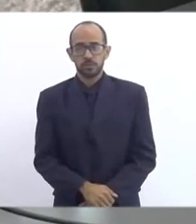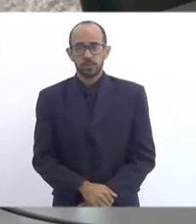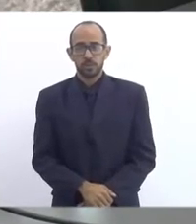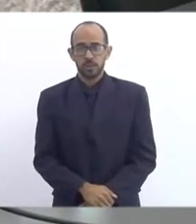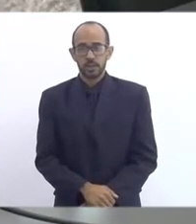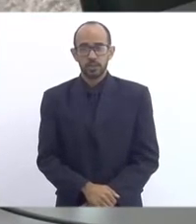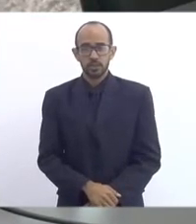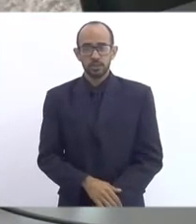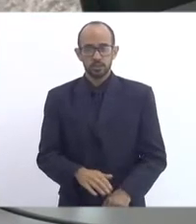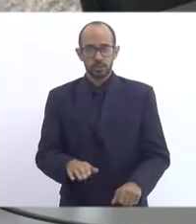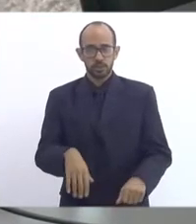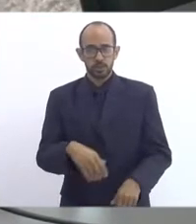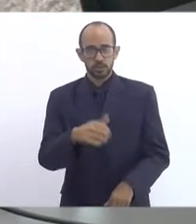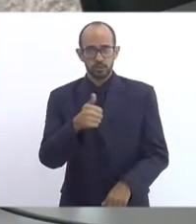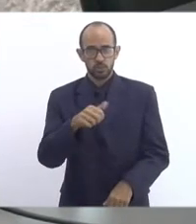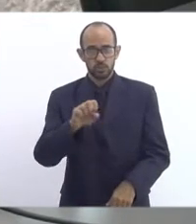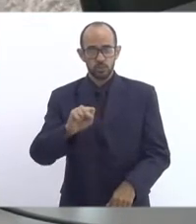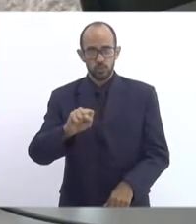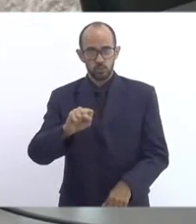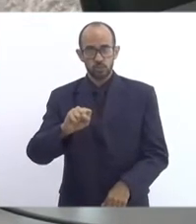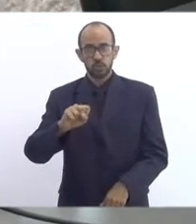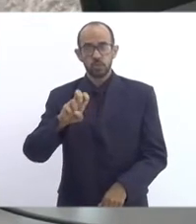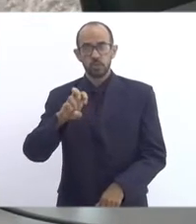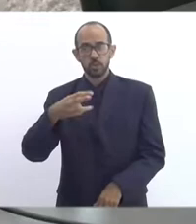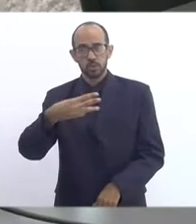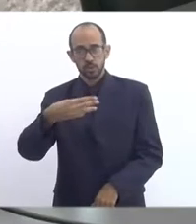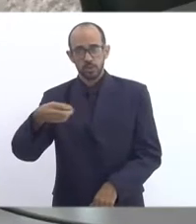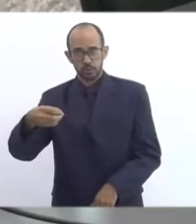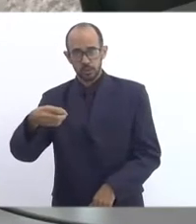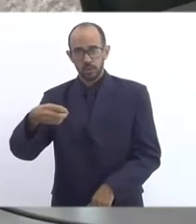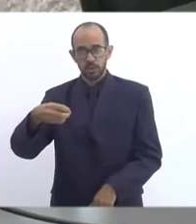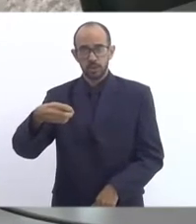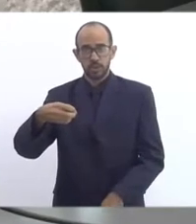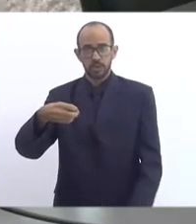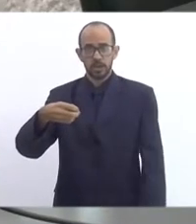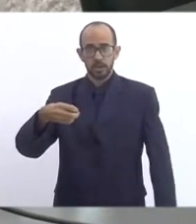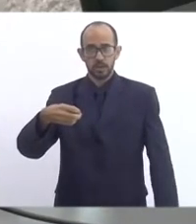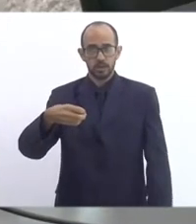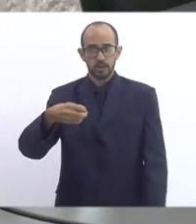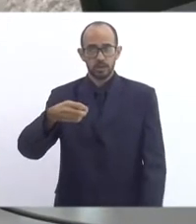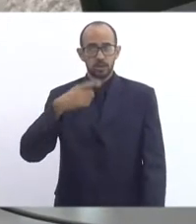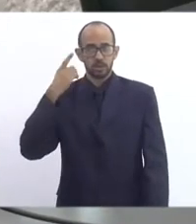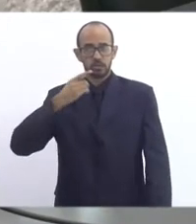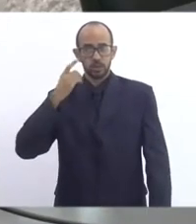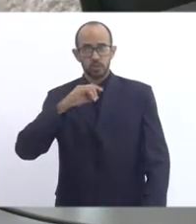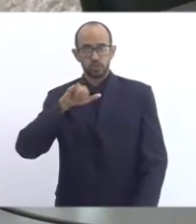Projeto de lei 1830-2020, deputado Juviana.